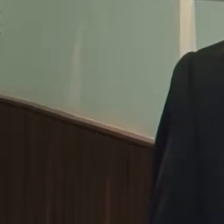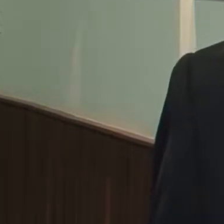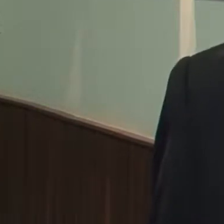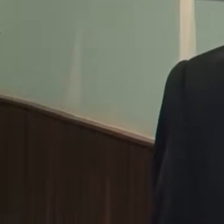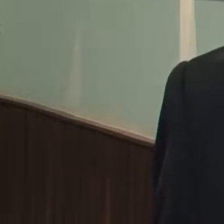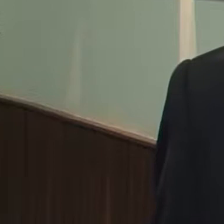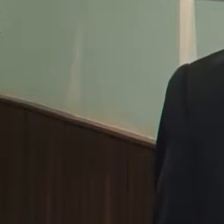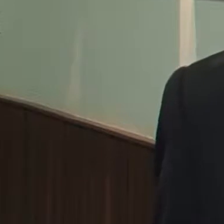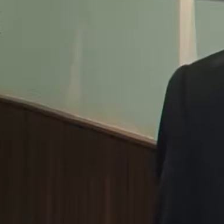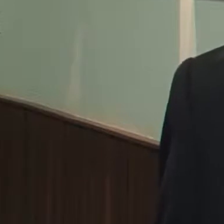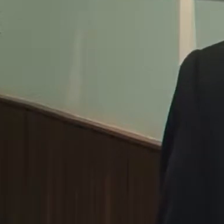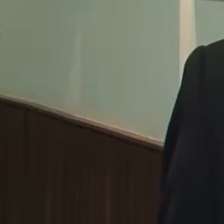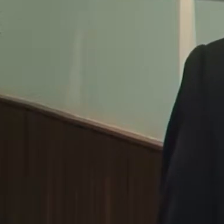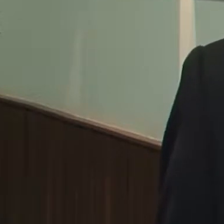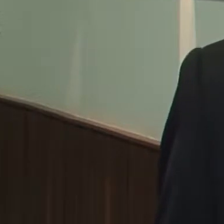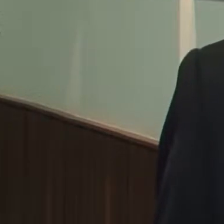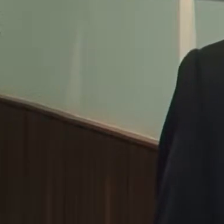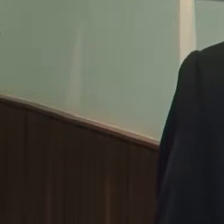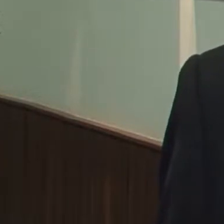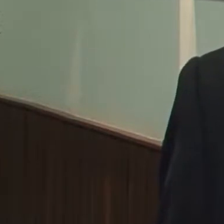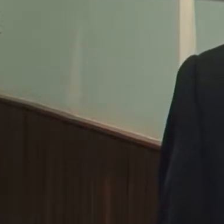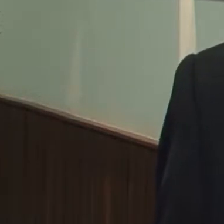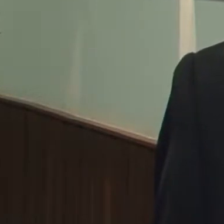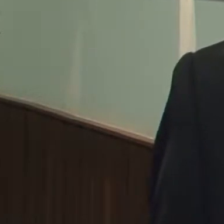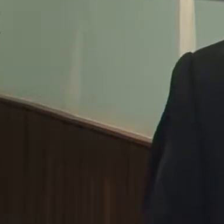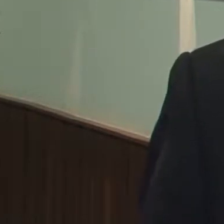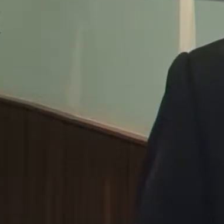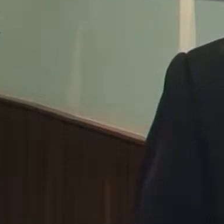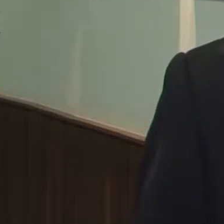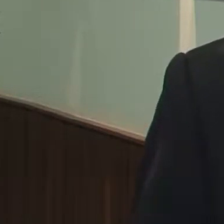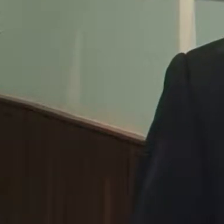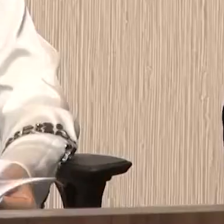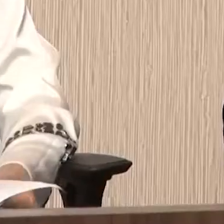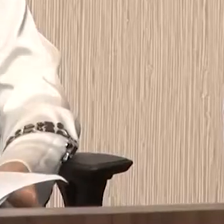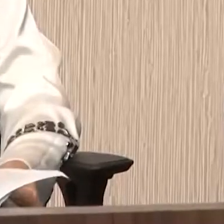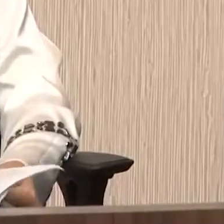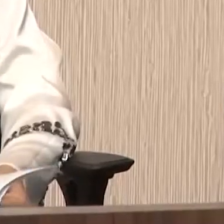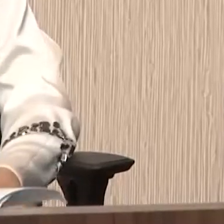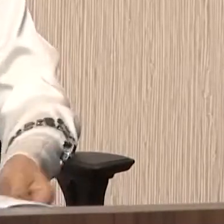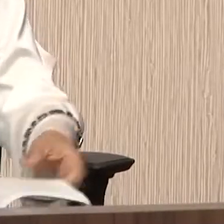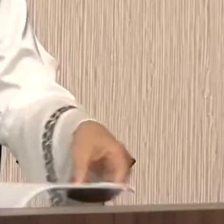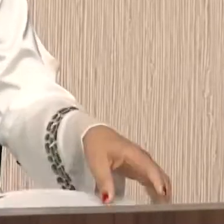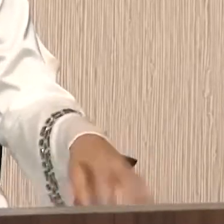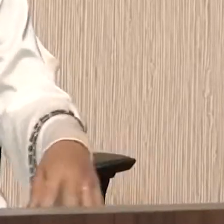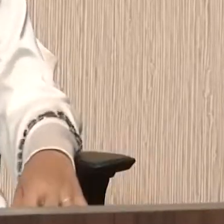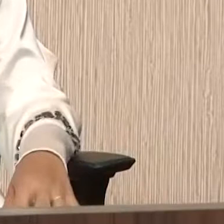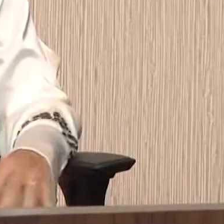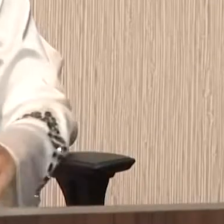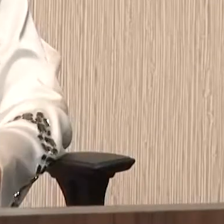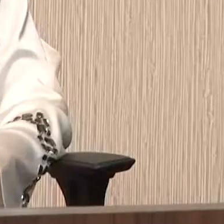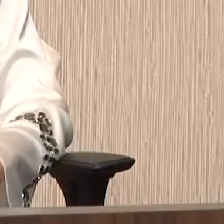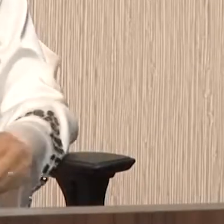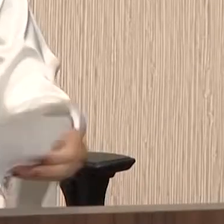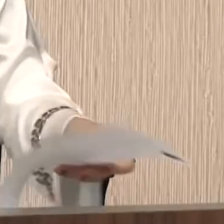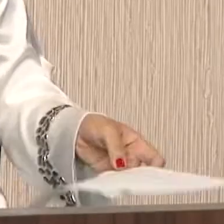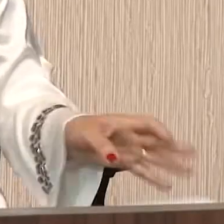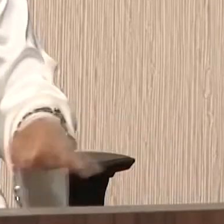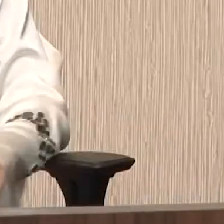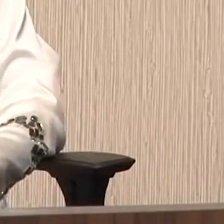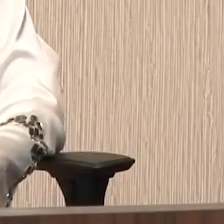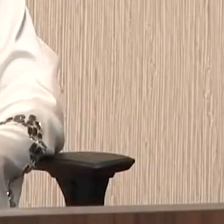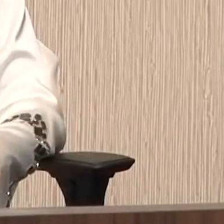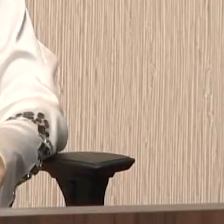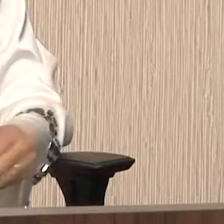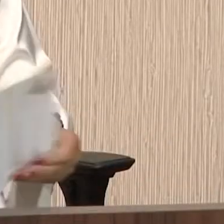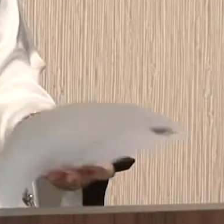janelas, de relações de vizinho, que traz exatamente uma modernidade. Para o relator do projeto de lei complementar do